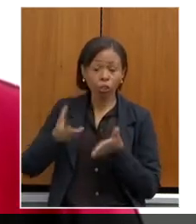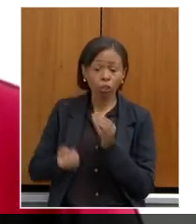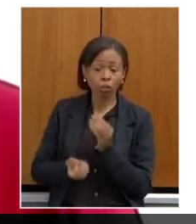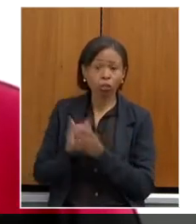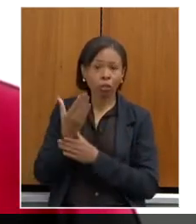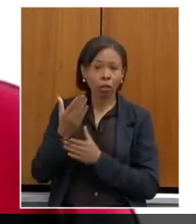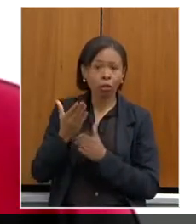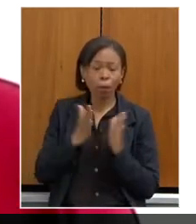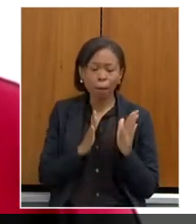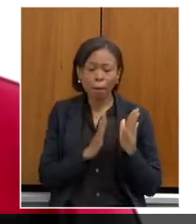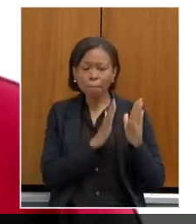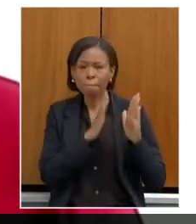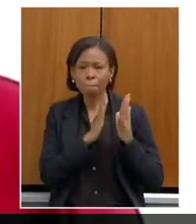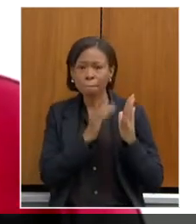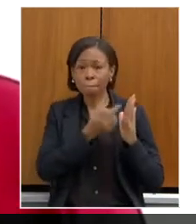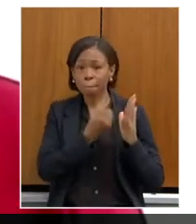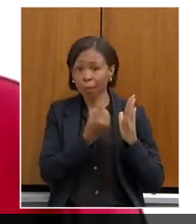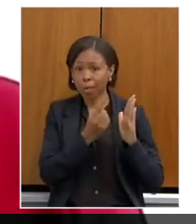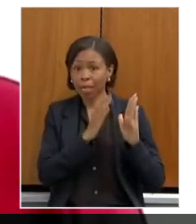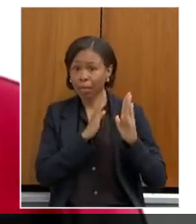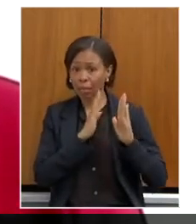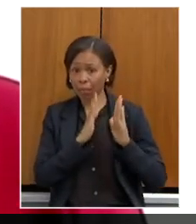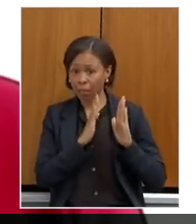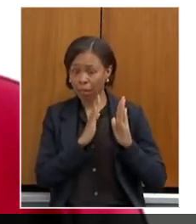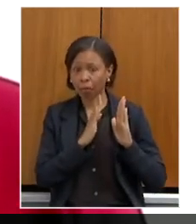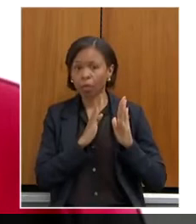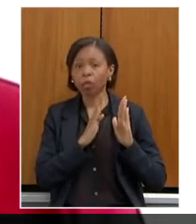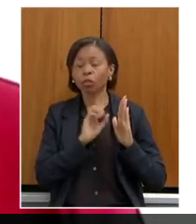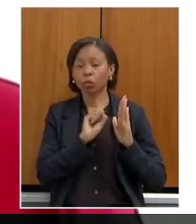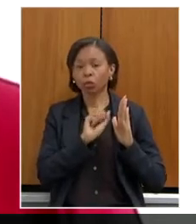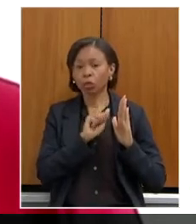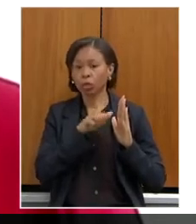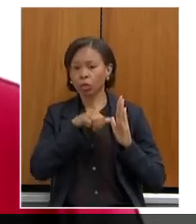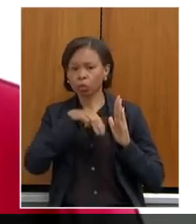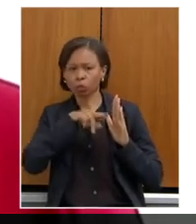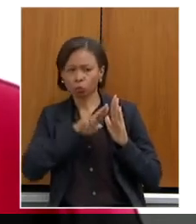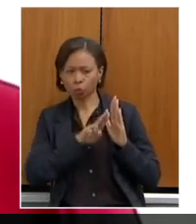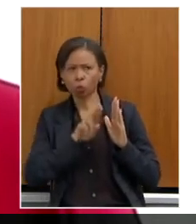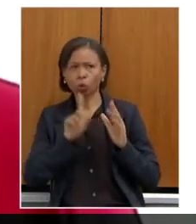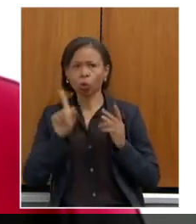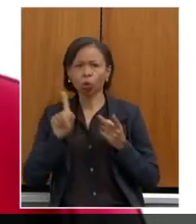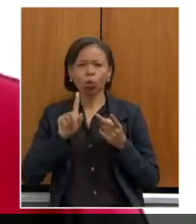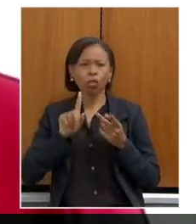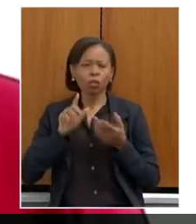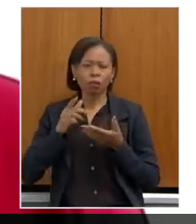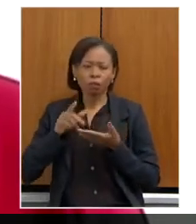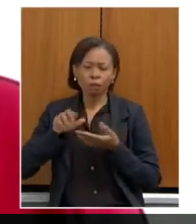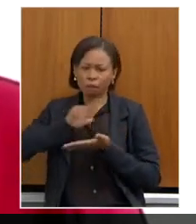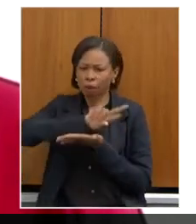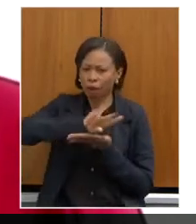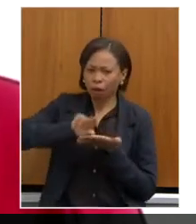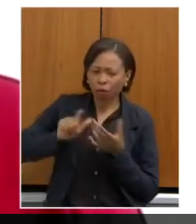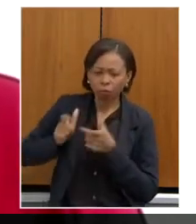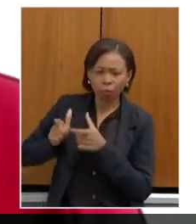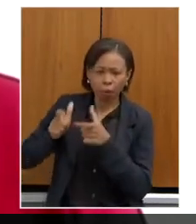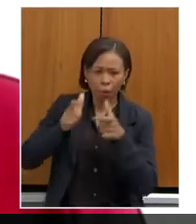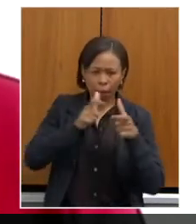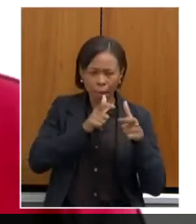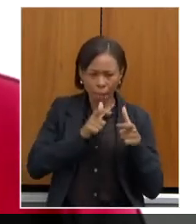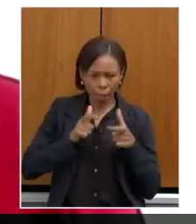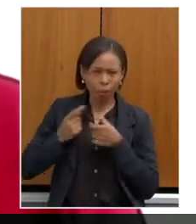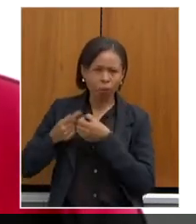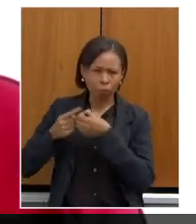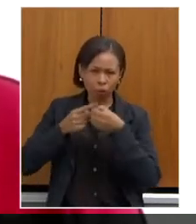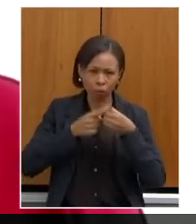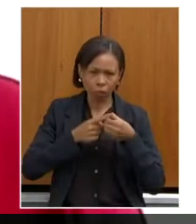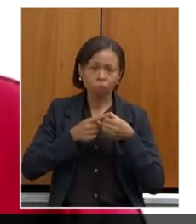SAMU atendendo os municípios de Timóteo Coronel Fabriciano Caratinga e também ao